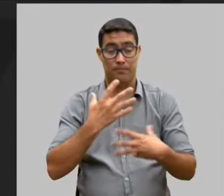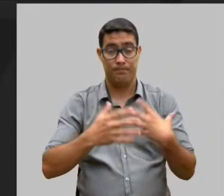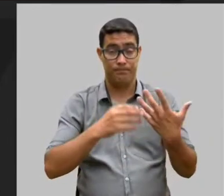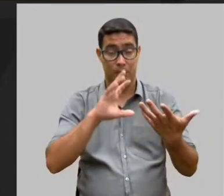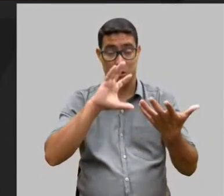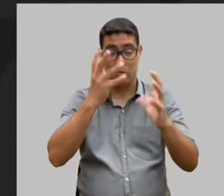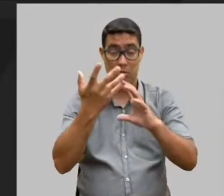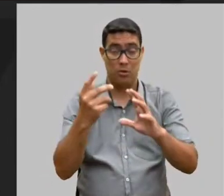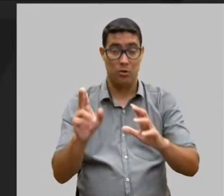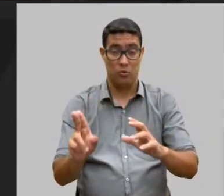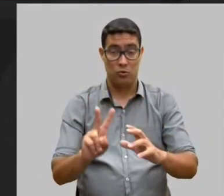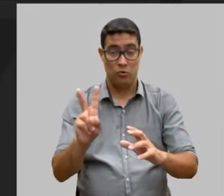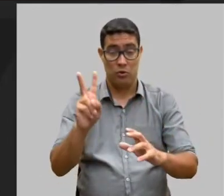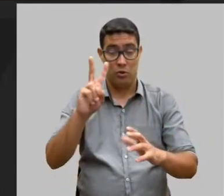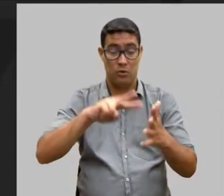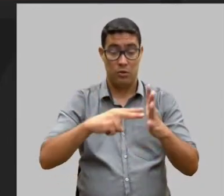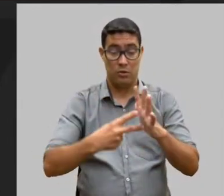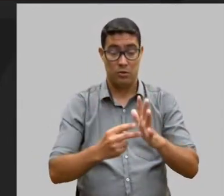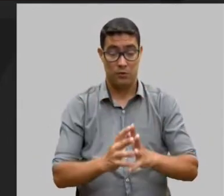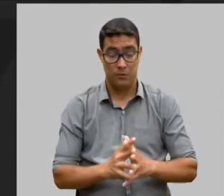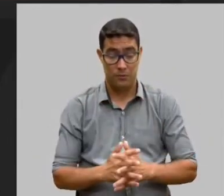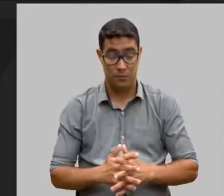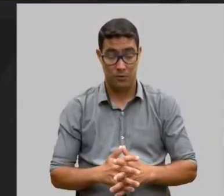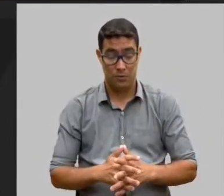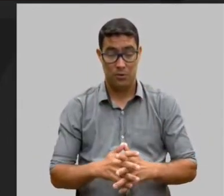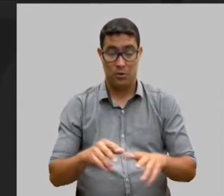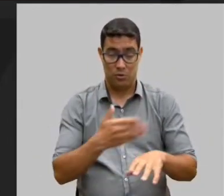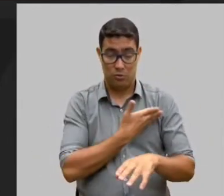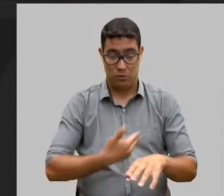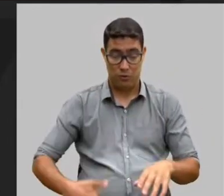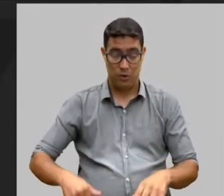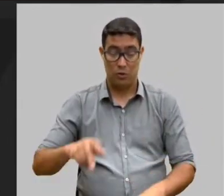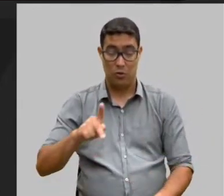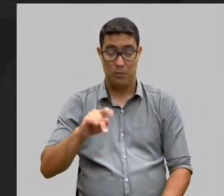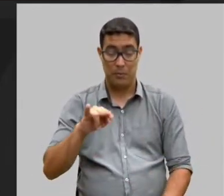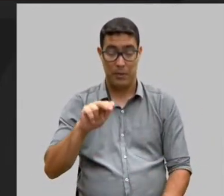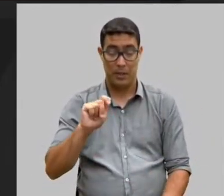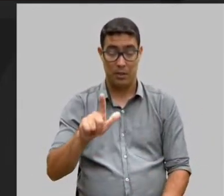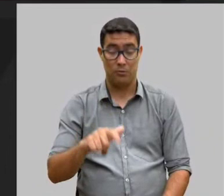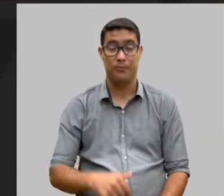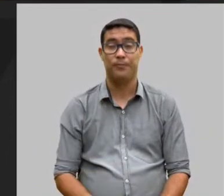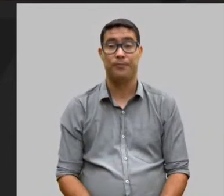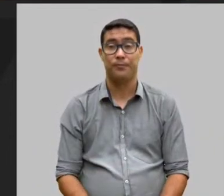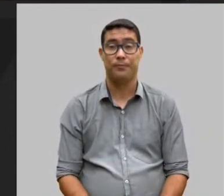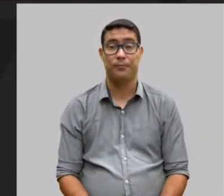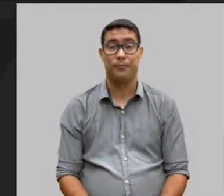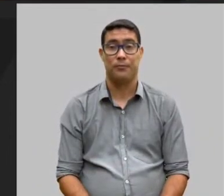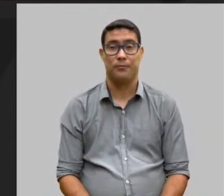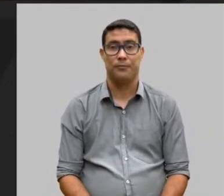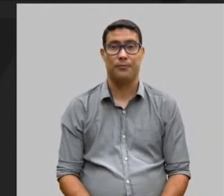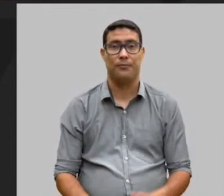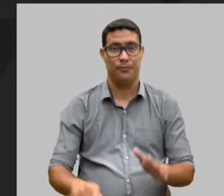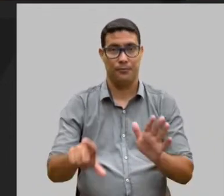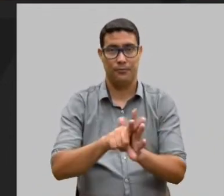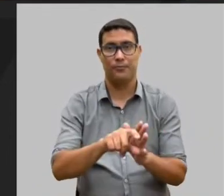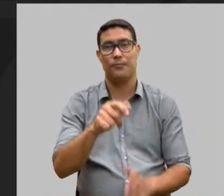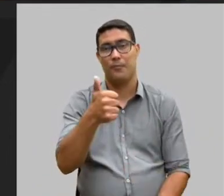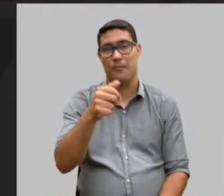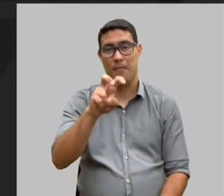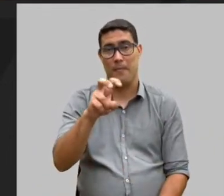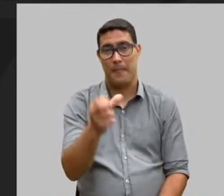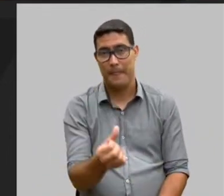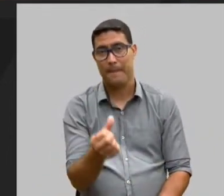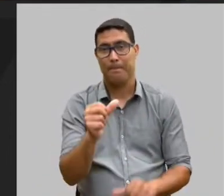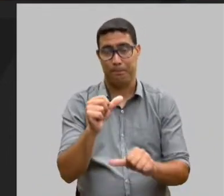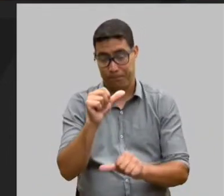a no governo governo Pimentel eh então nós temos aqui a lei 156 que alterou a a